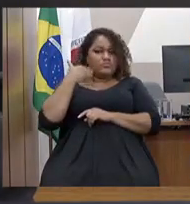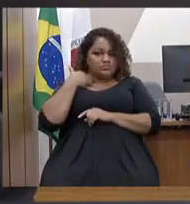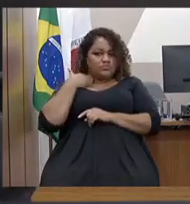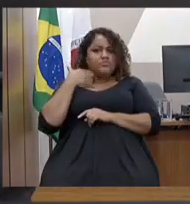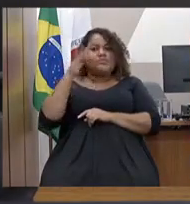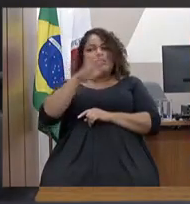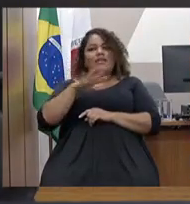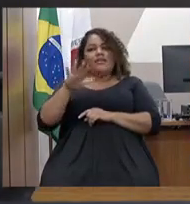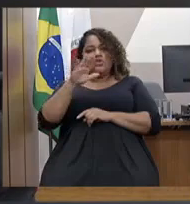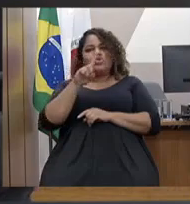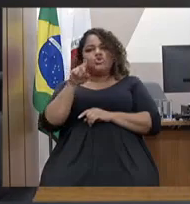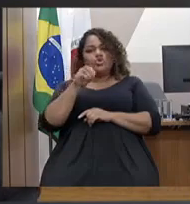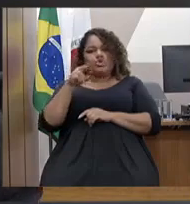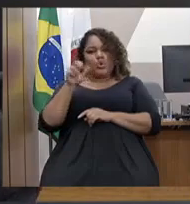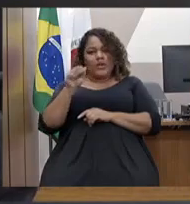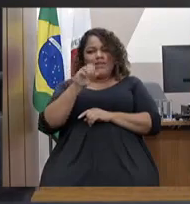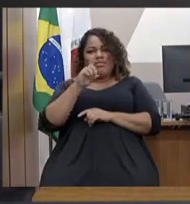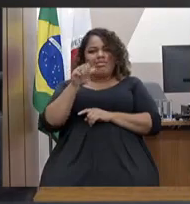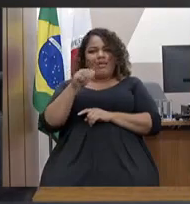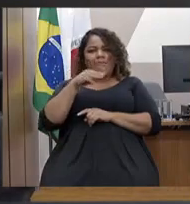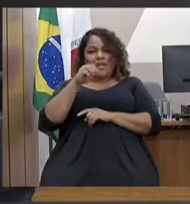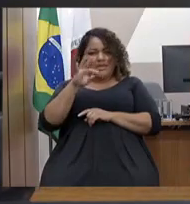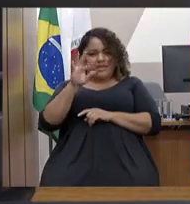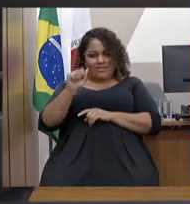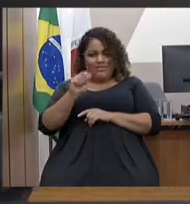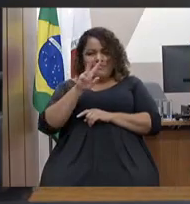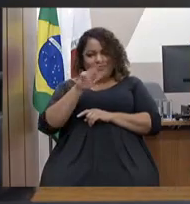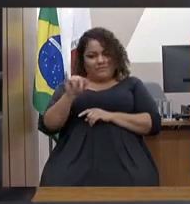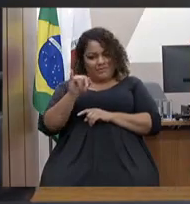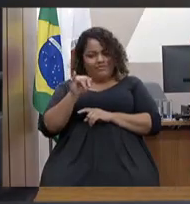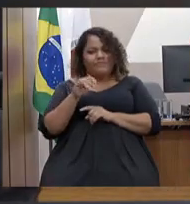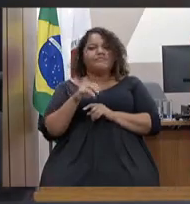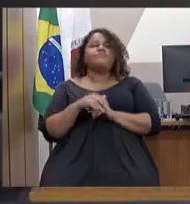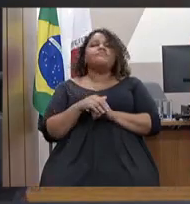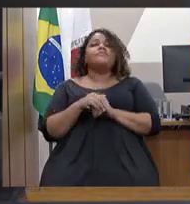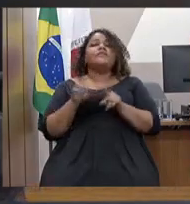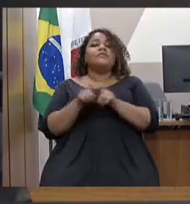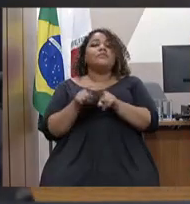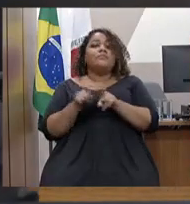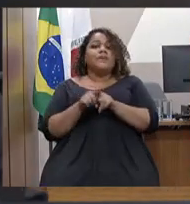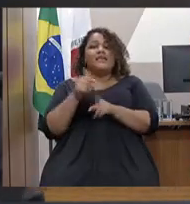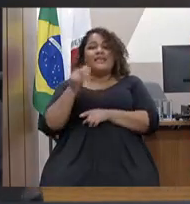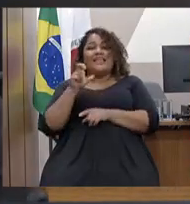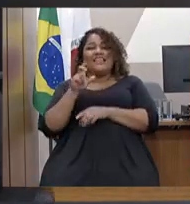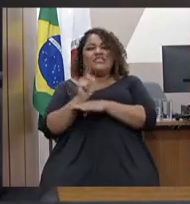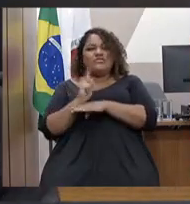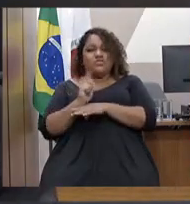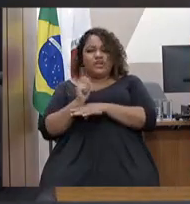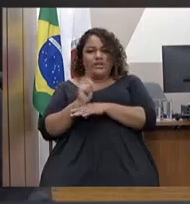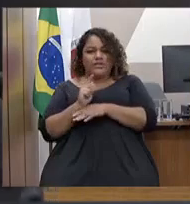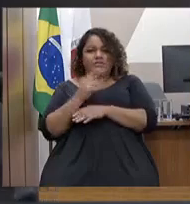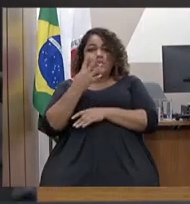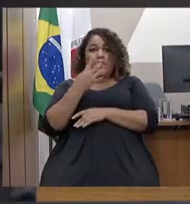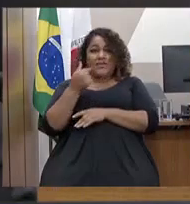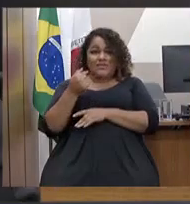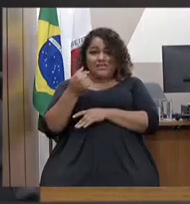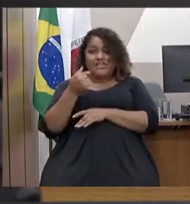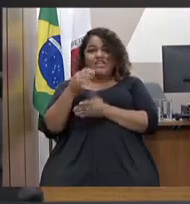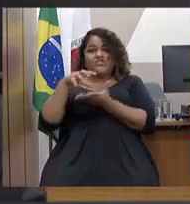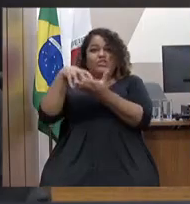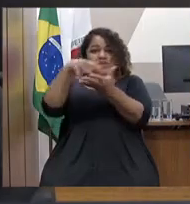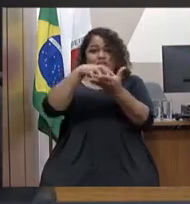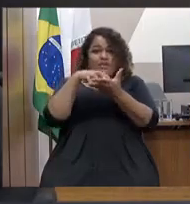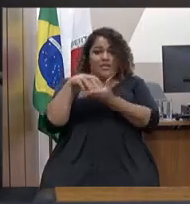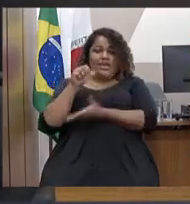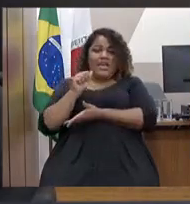Mata e pelo menos eu falei para as 15 gerências nossas e 47 agências que até o final de Junho